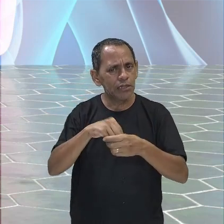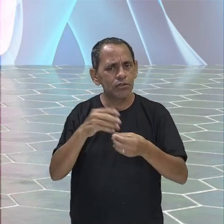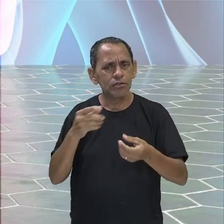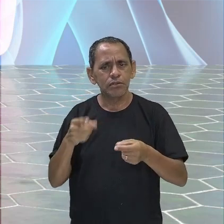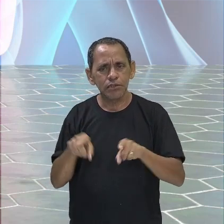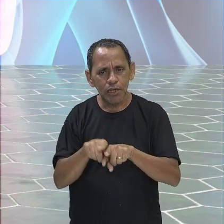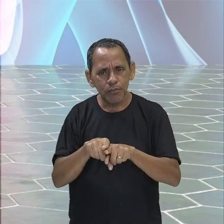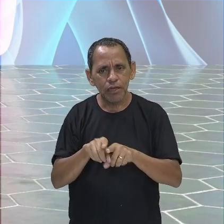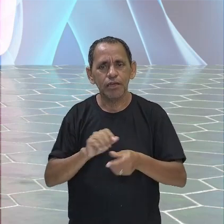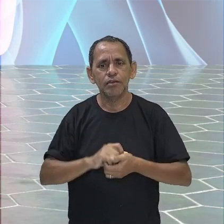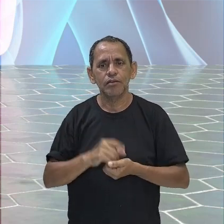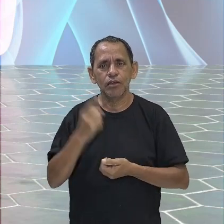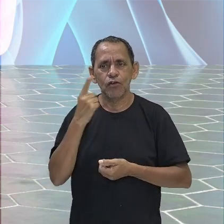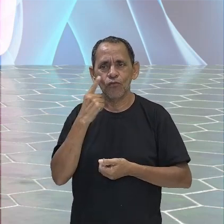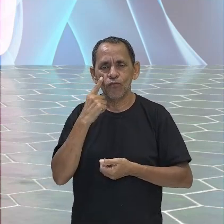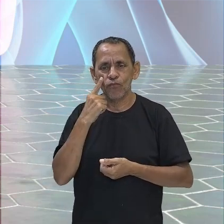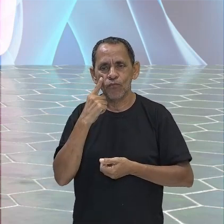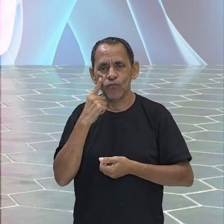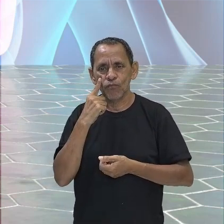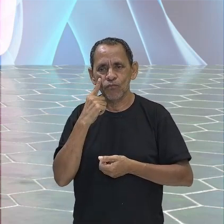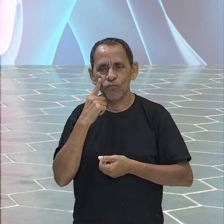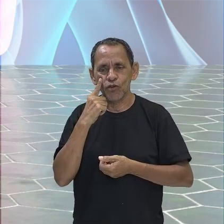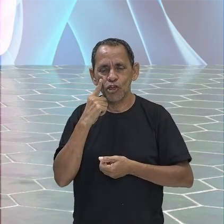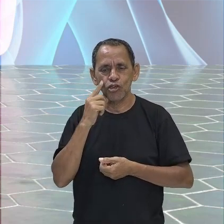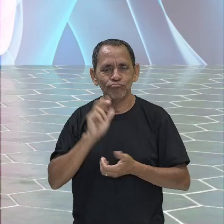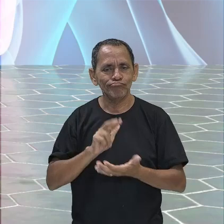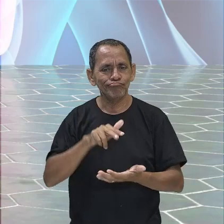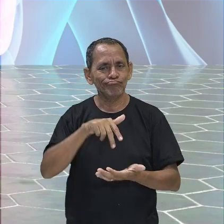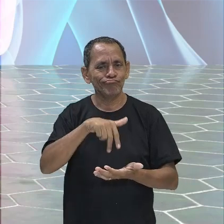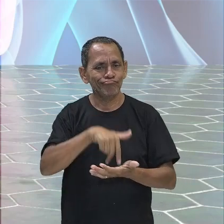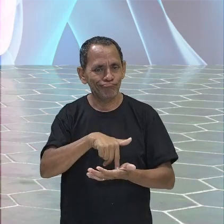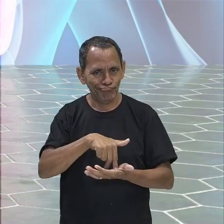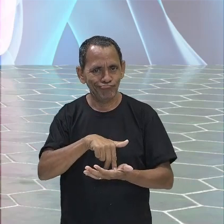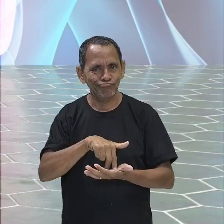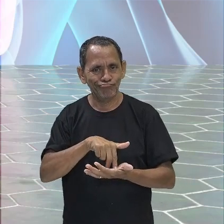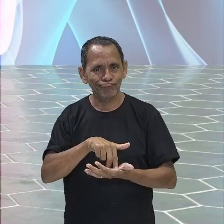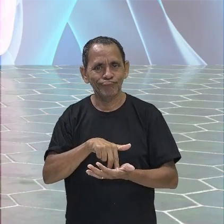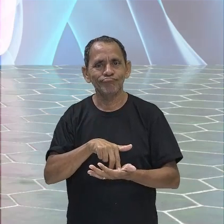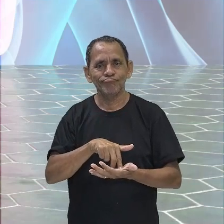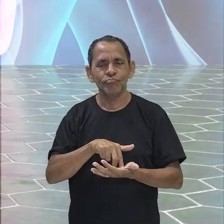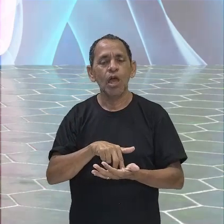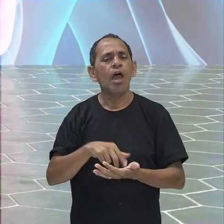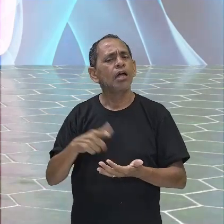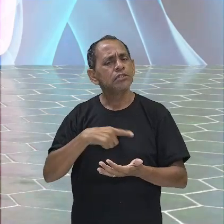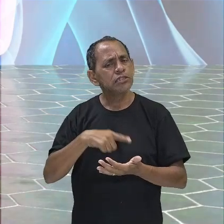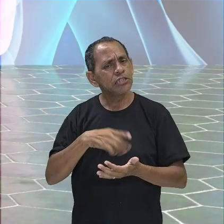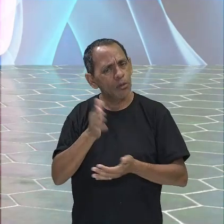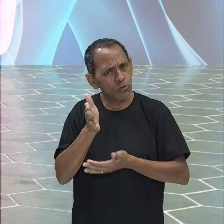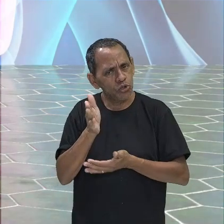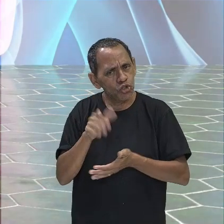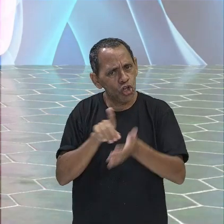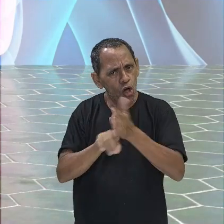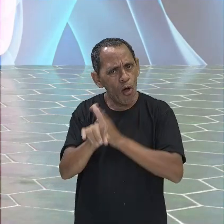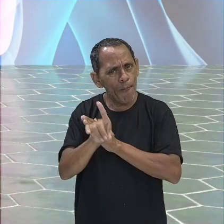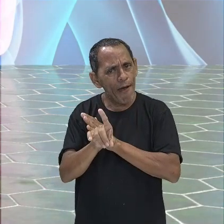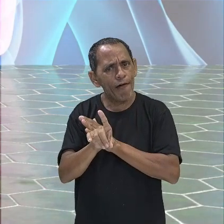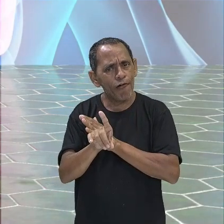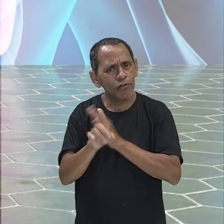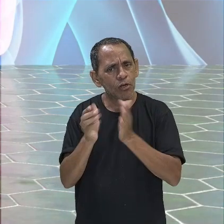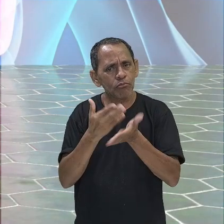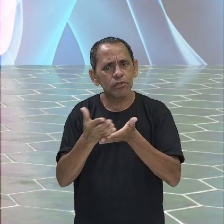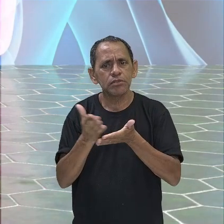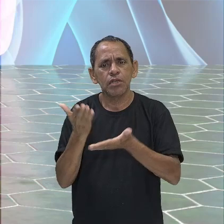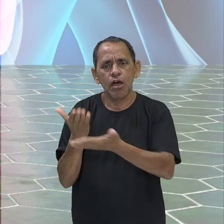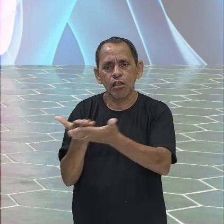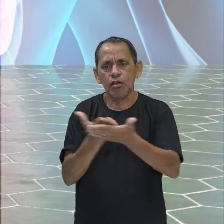aqui bem no meio deles, né? Então, nós temos aí, ó, uma pergunta, já para iniciar a nossa aula. Por